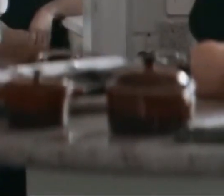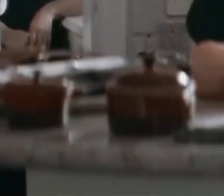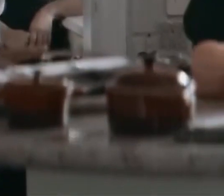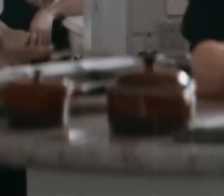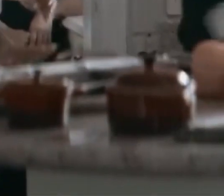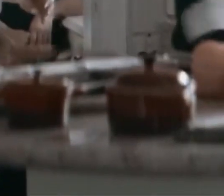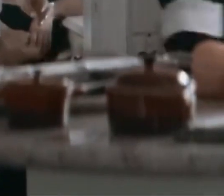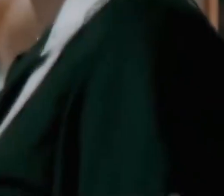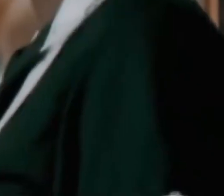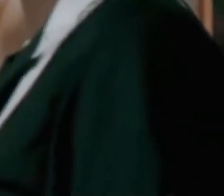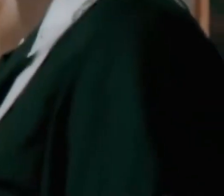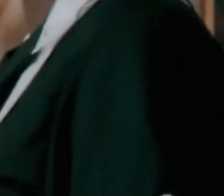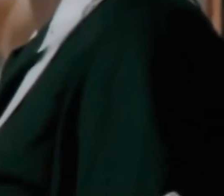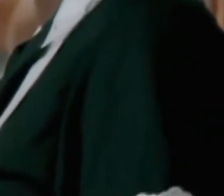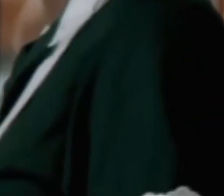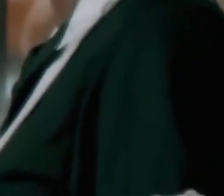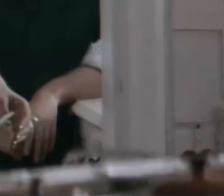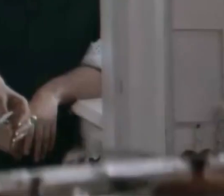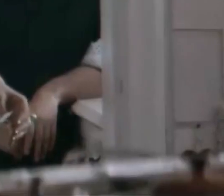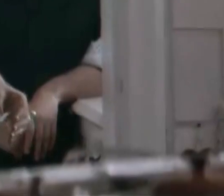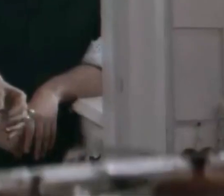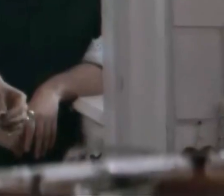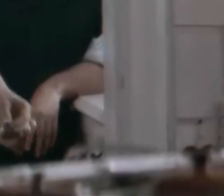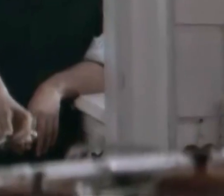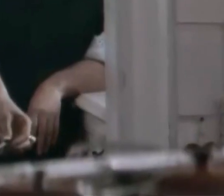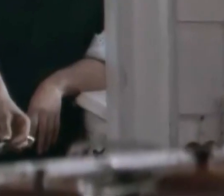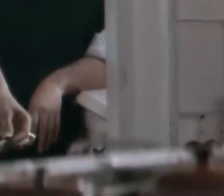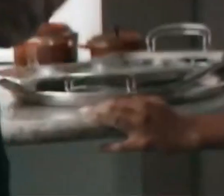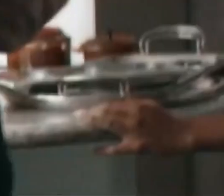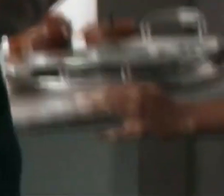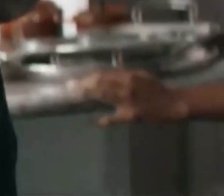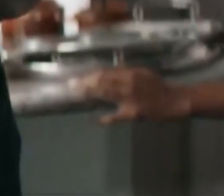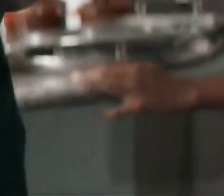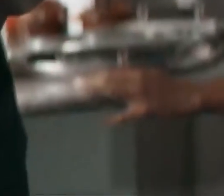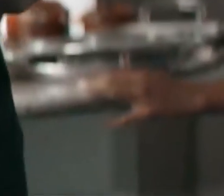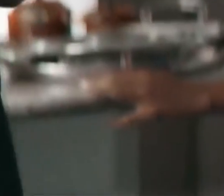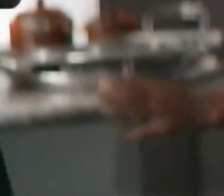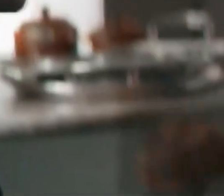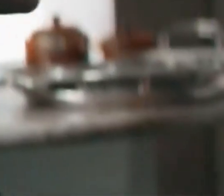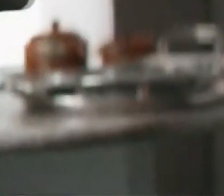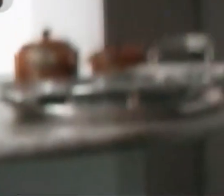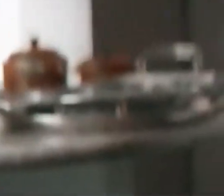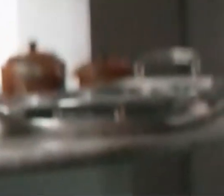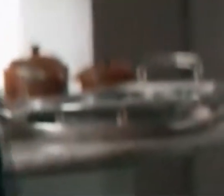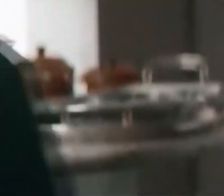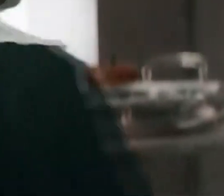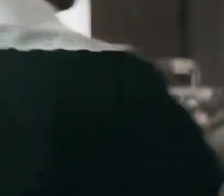viu eles chorar pela cor do chá. E os camburão que são